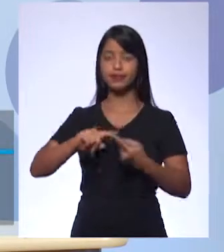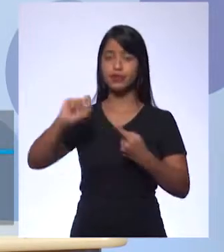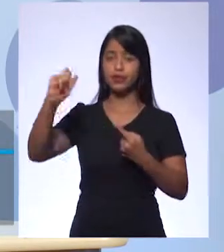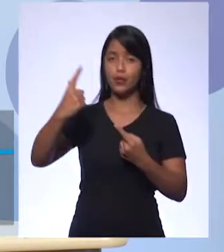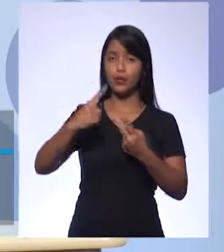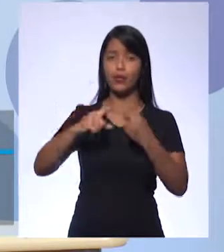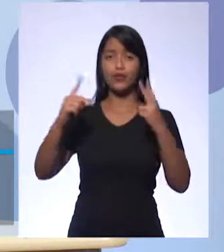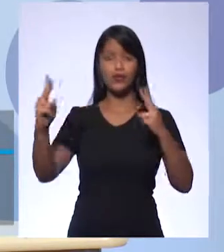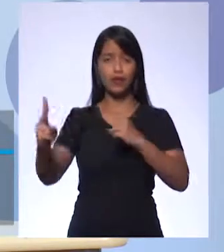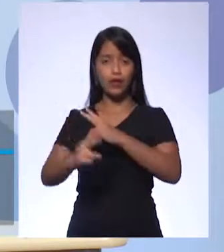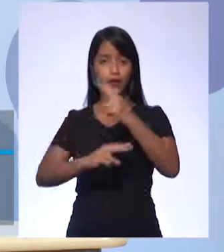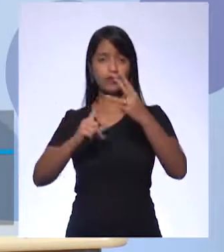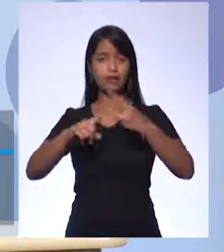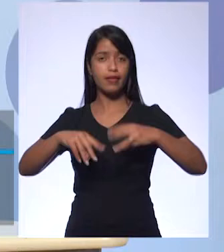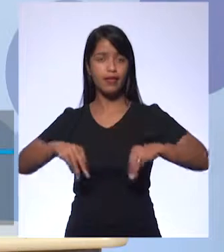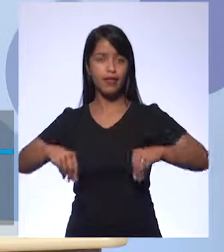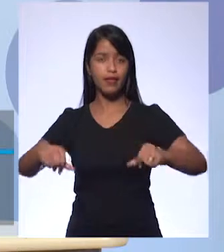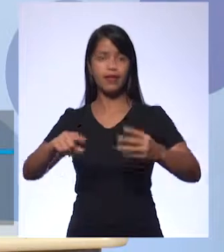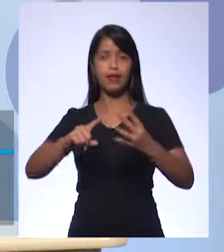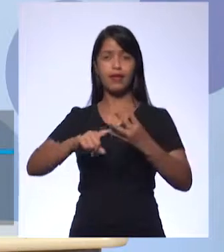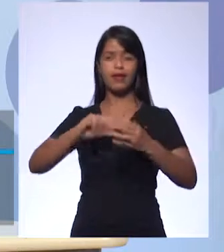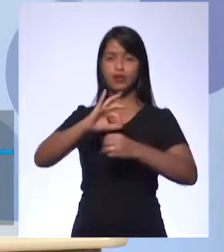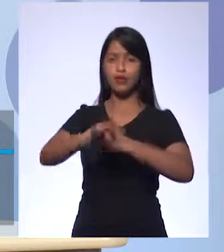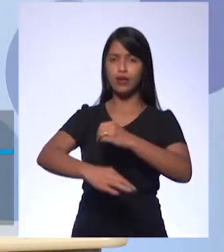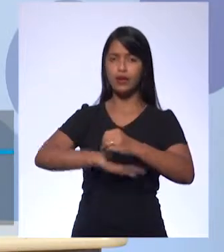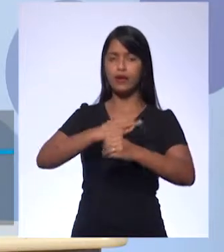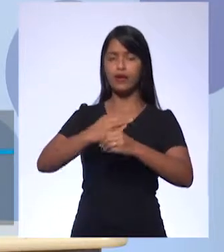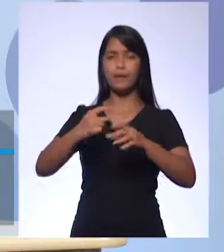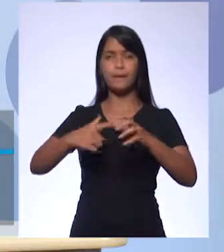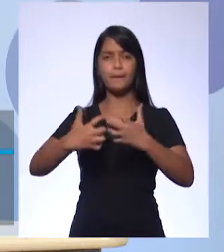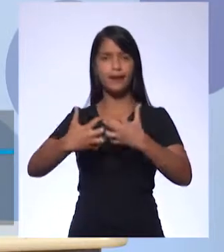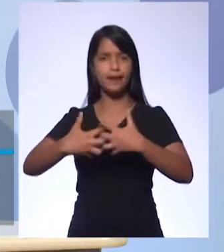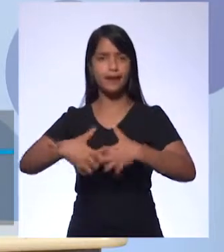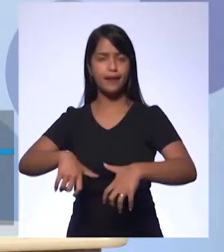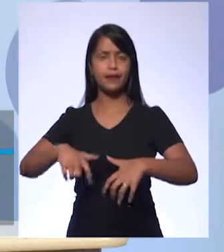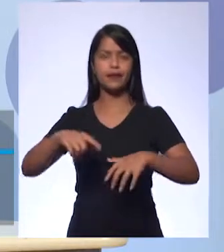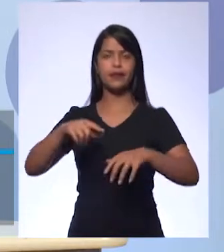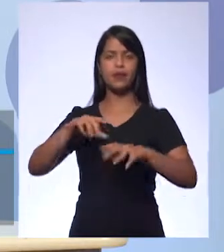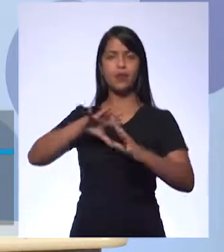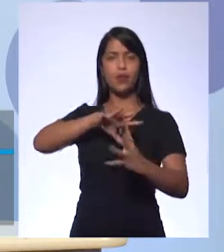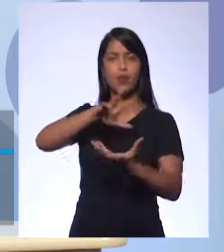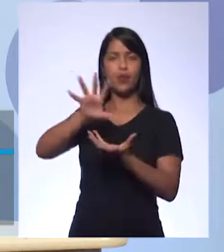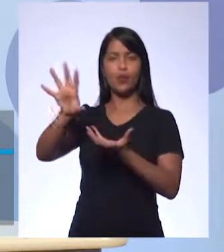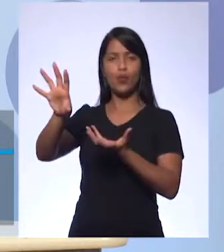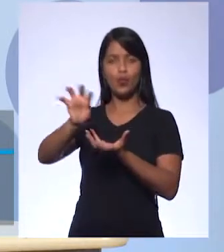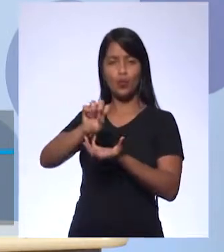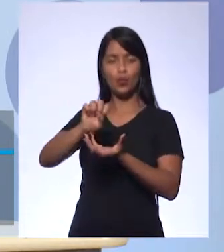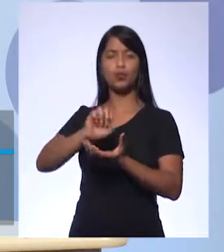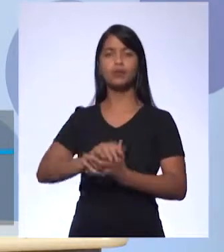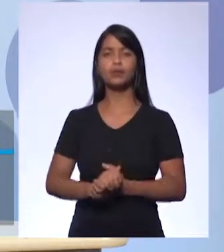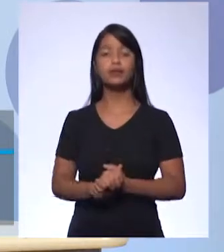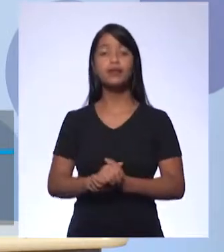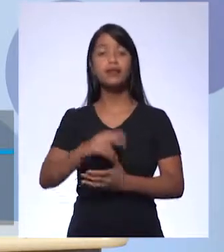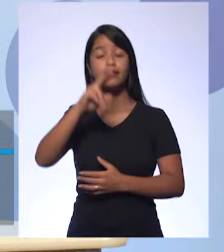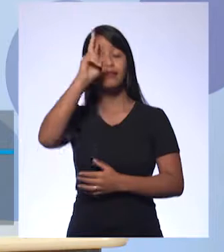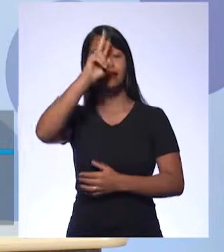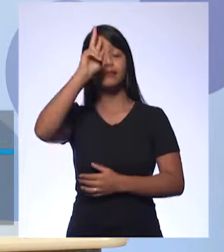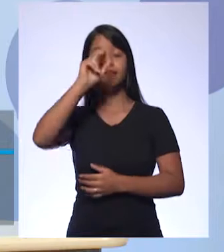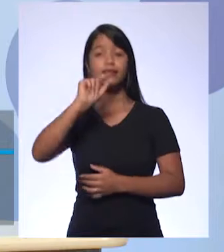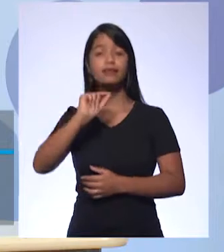Solar, eólica, geotérmica, nuclear, mecânica, potencial gravitacional. Fez eu lembrar também da